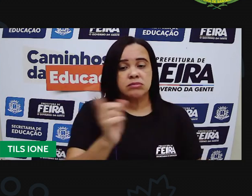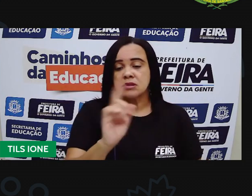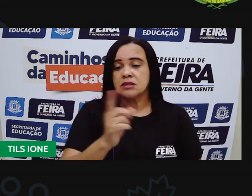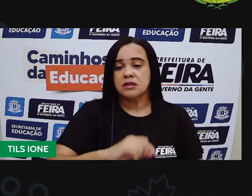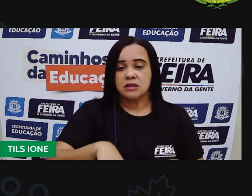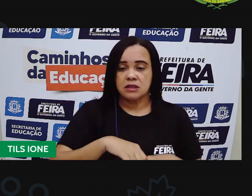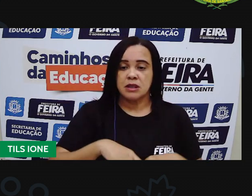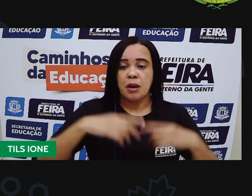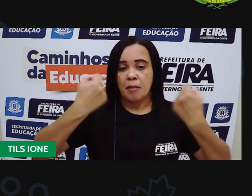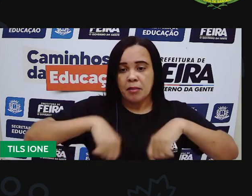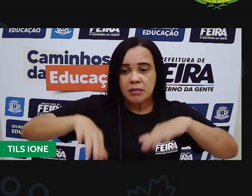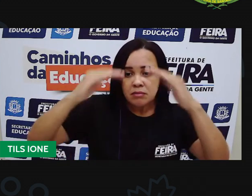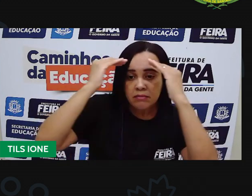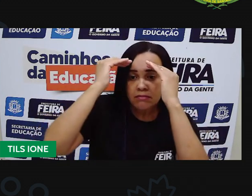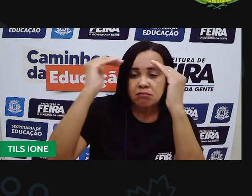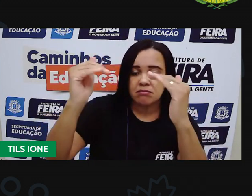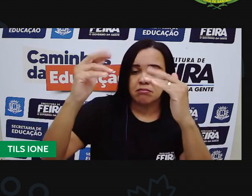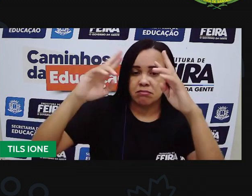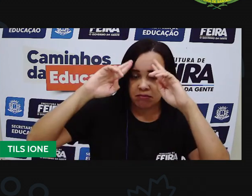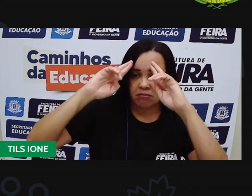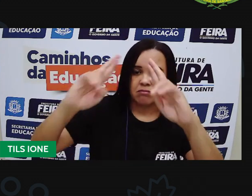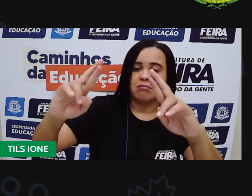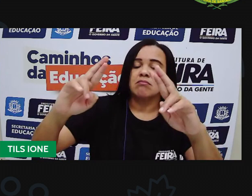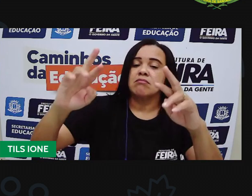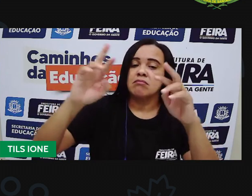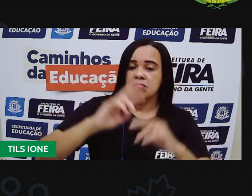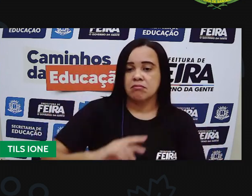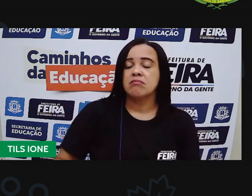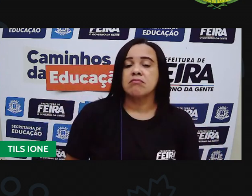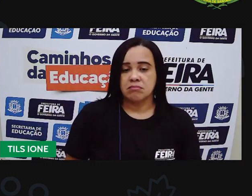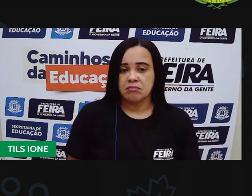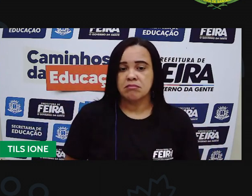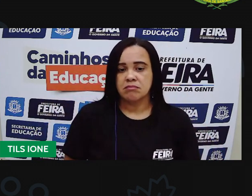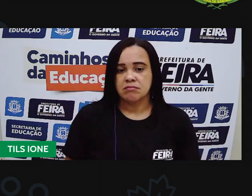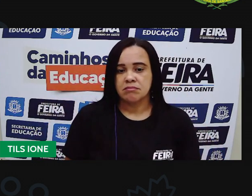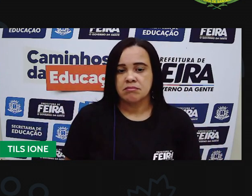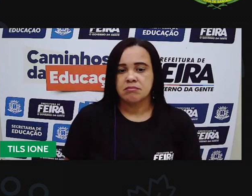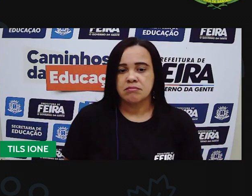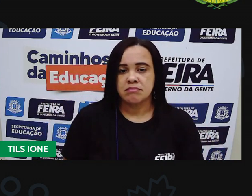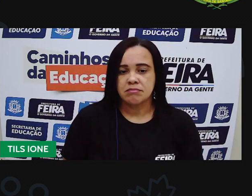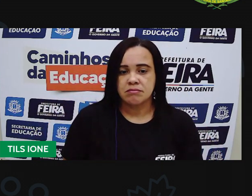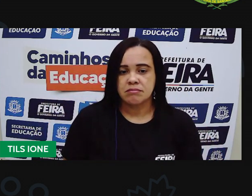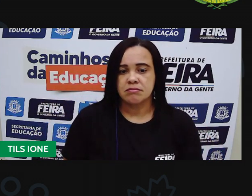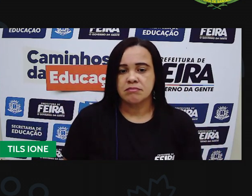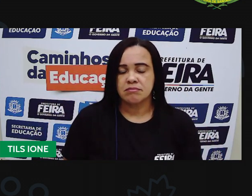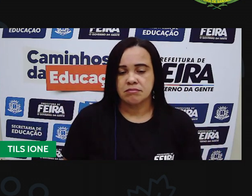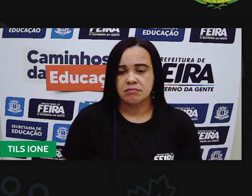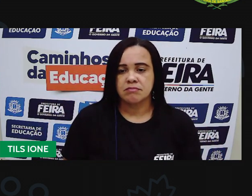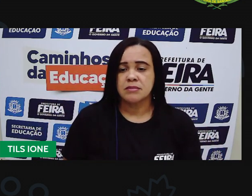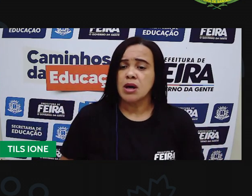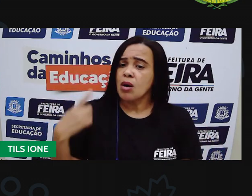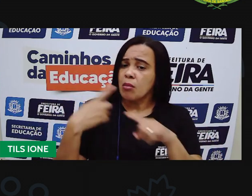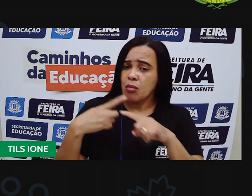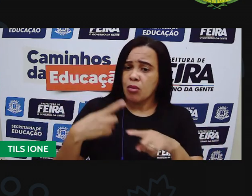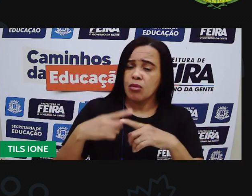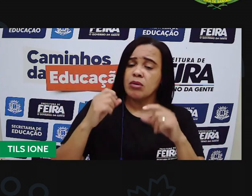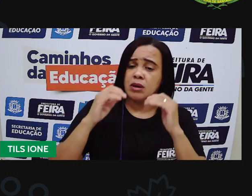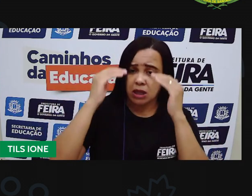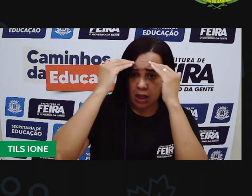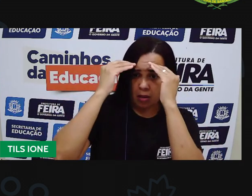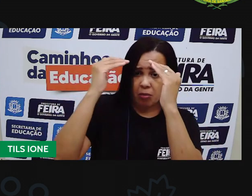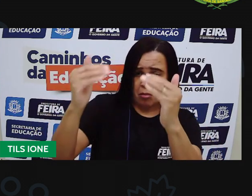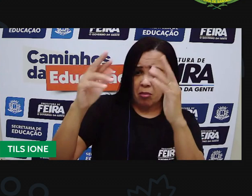justamente um desrespeito à diferença, que é o que vai causar aí sofrimento e dor para as pessoas que